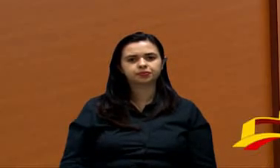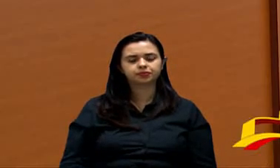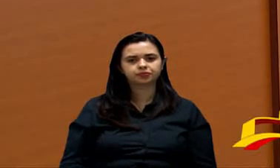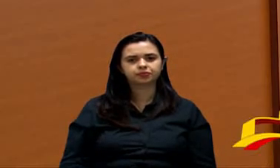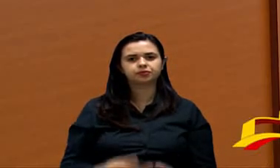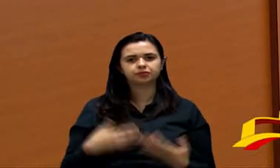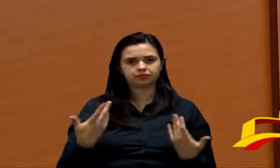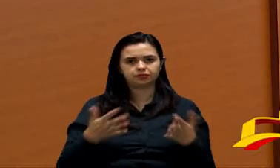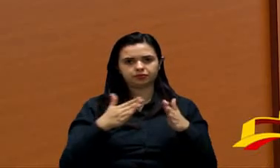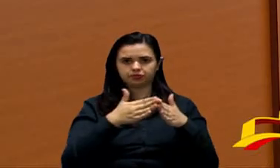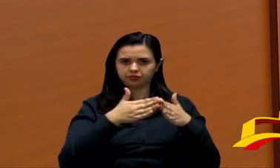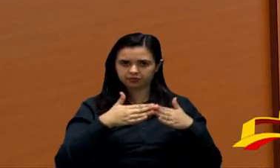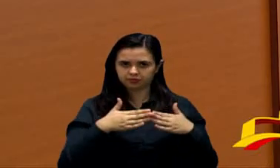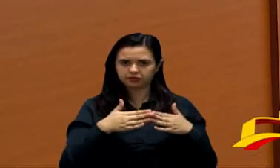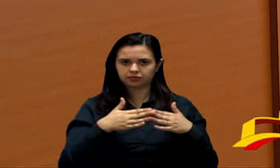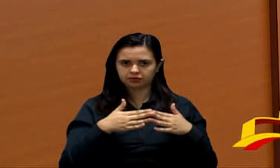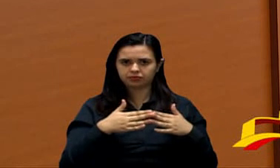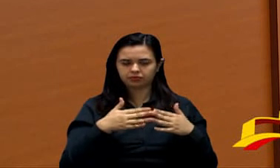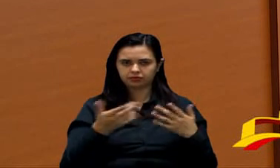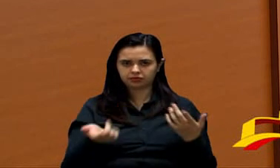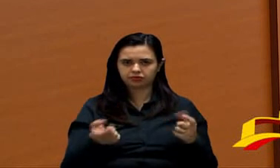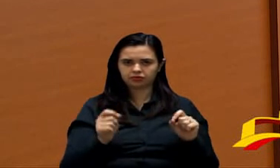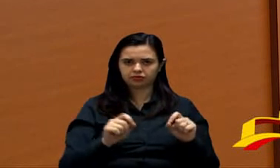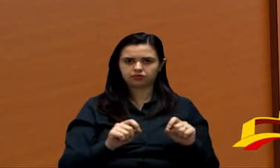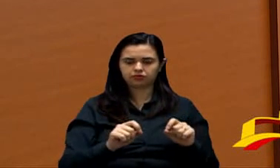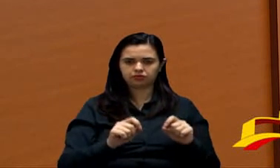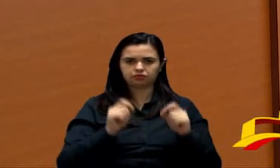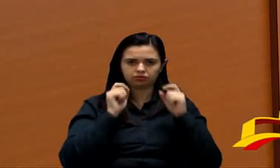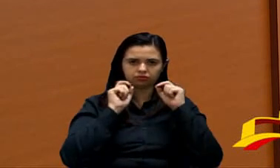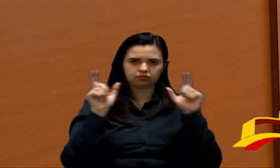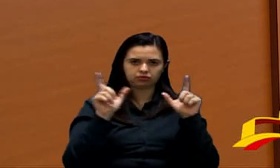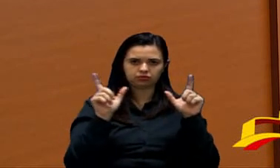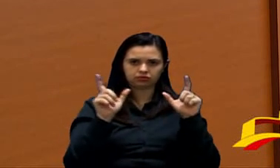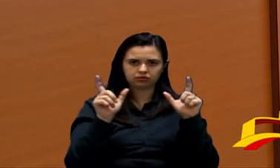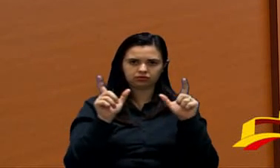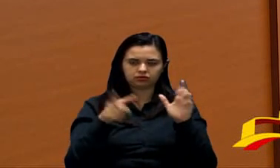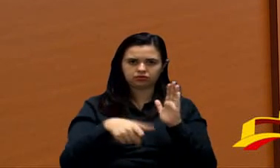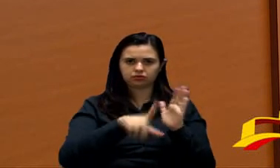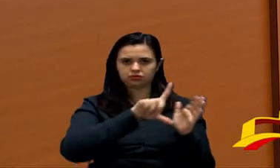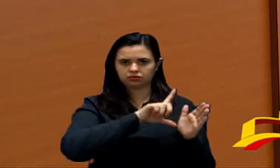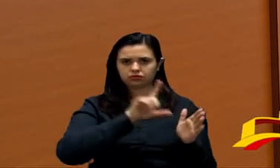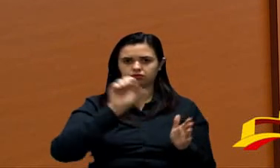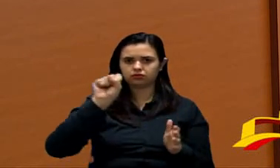Eu pedi aqui em destaque, antes desse tema tão importante do Silvano,